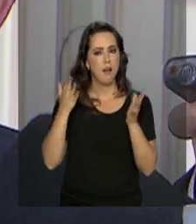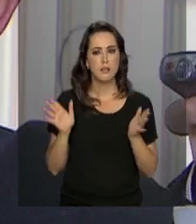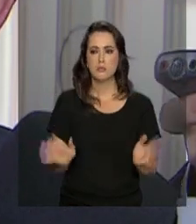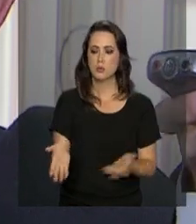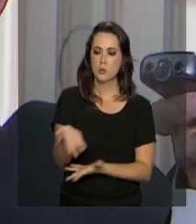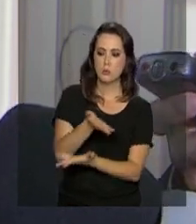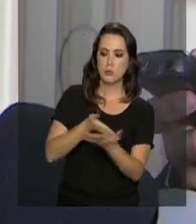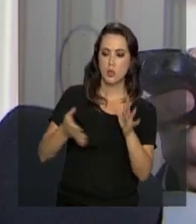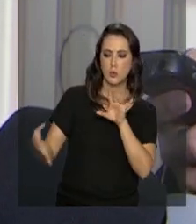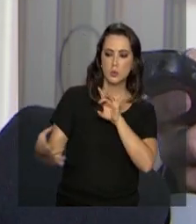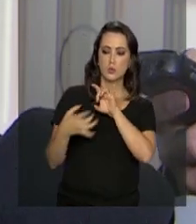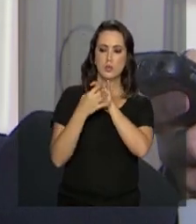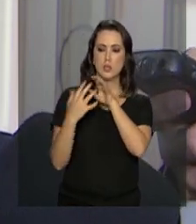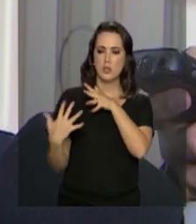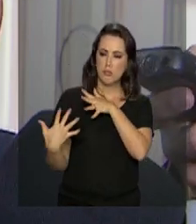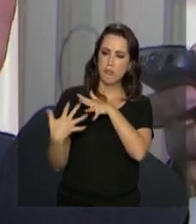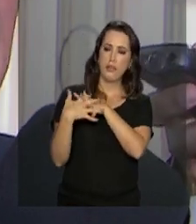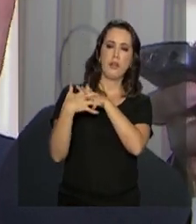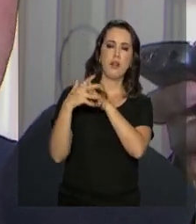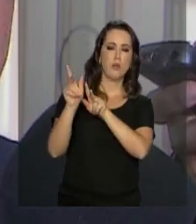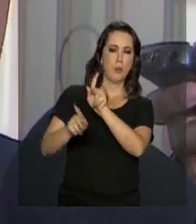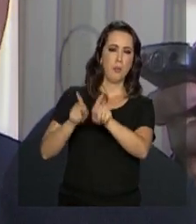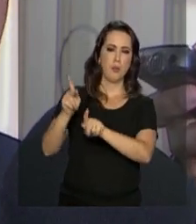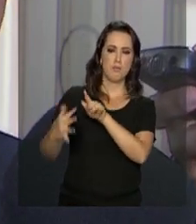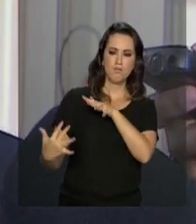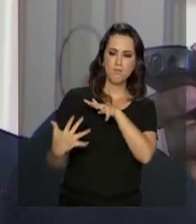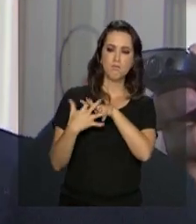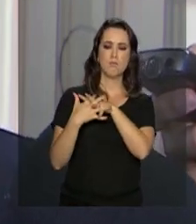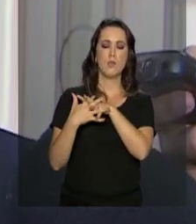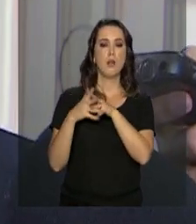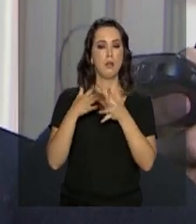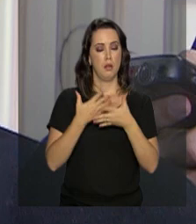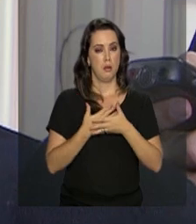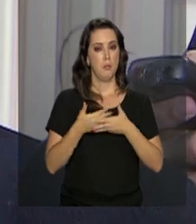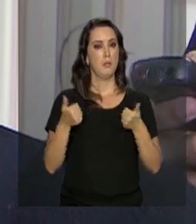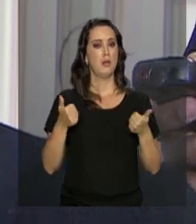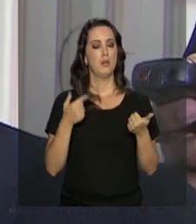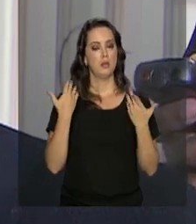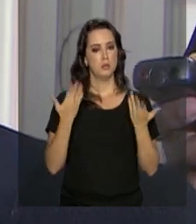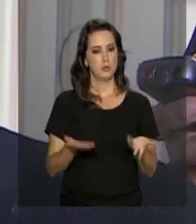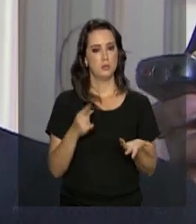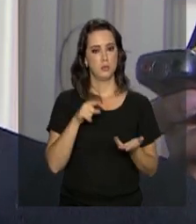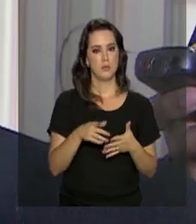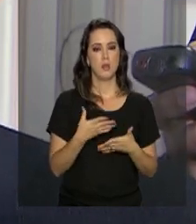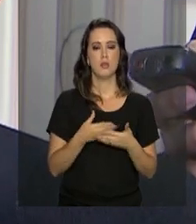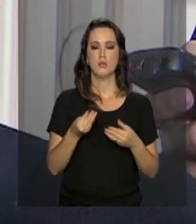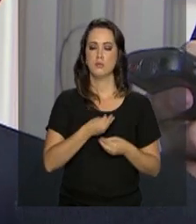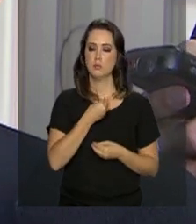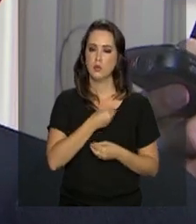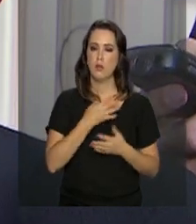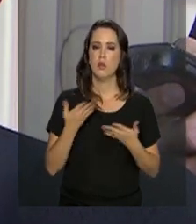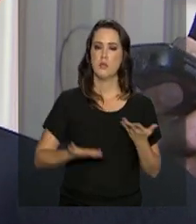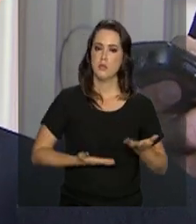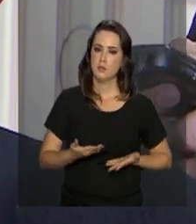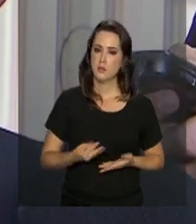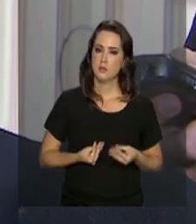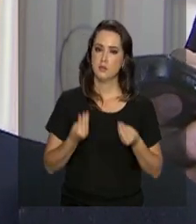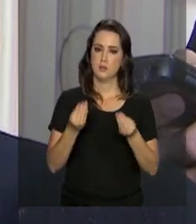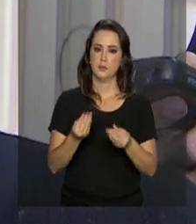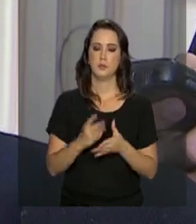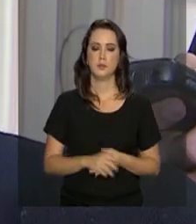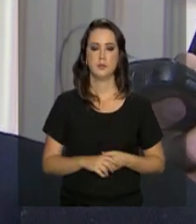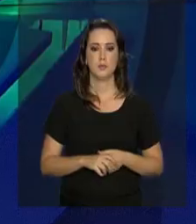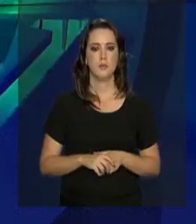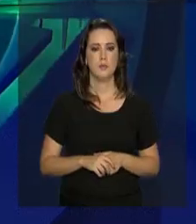as pessoas o consumidor melhorando conseqüentemente a qualidade do serviço que presta